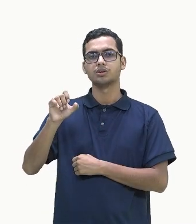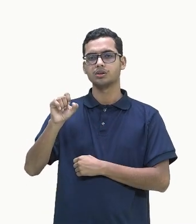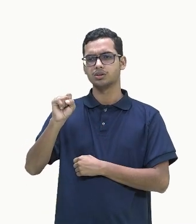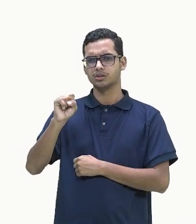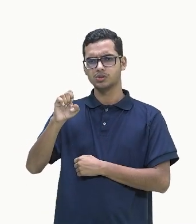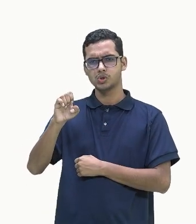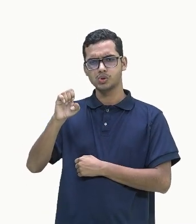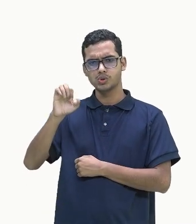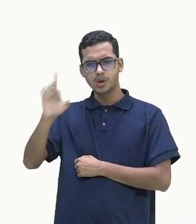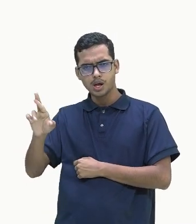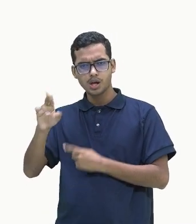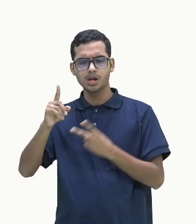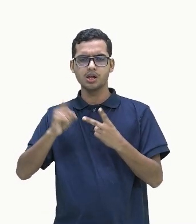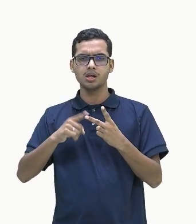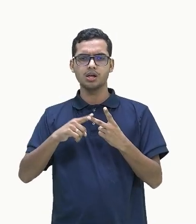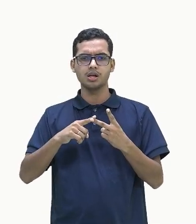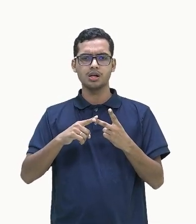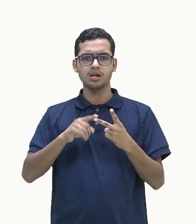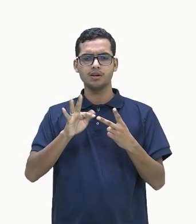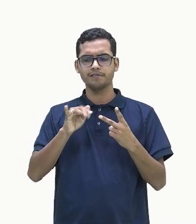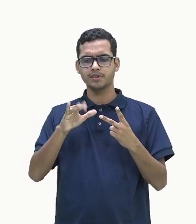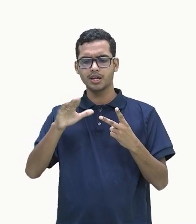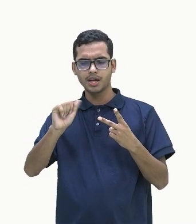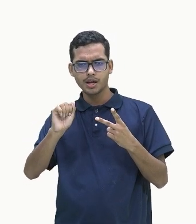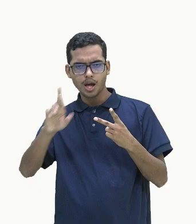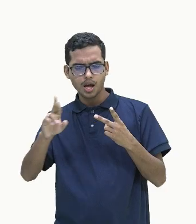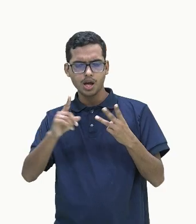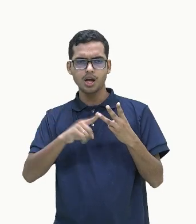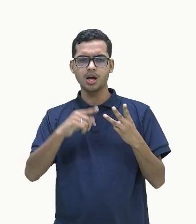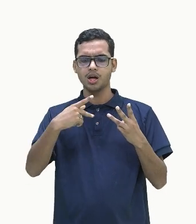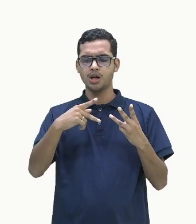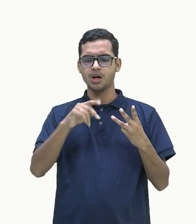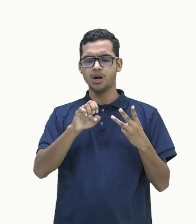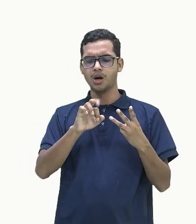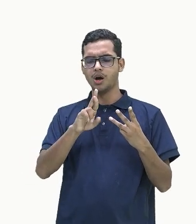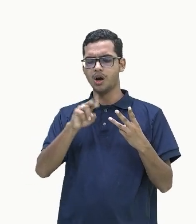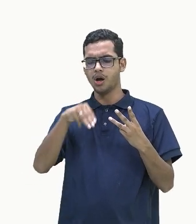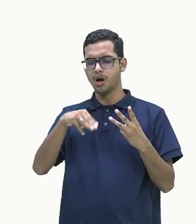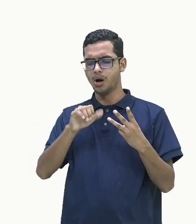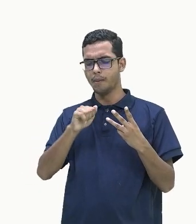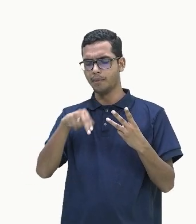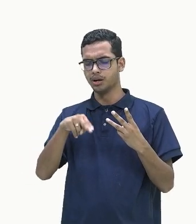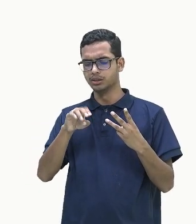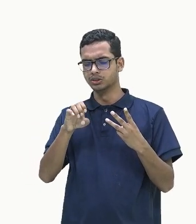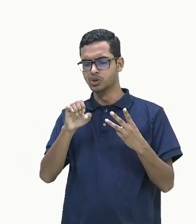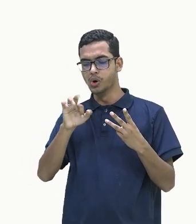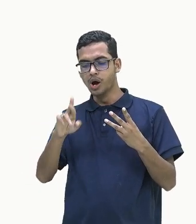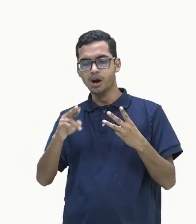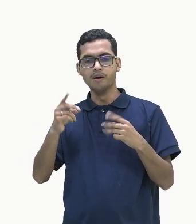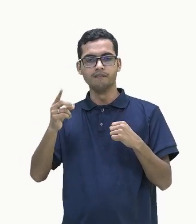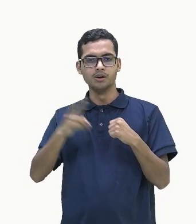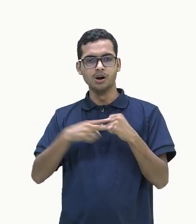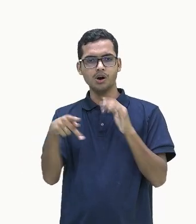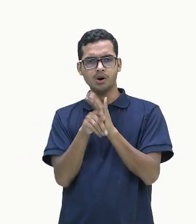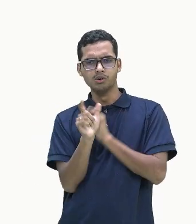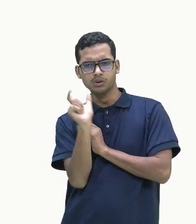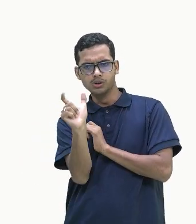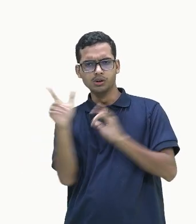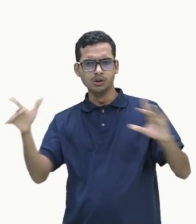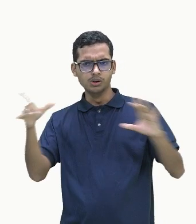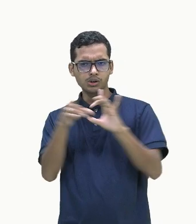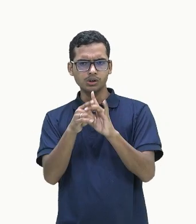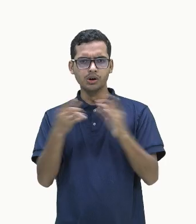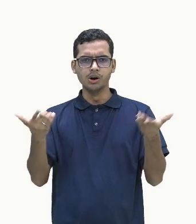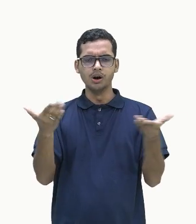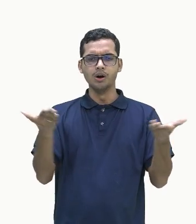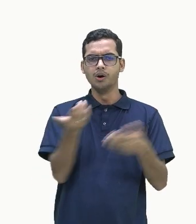do verbo ficar, permanecer, elas costumam funcionar como verbos de ligação, ok? E aí nós vamos ver mais